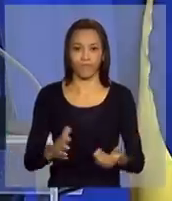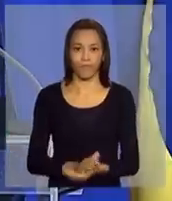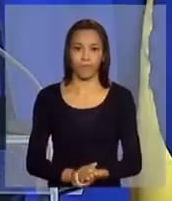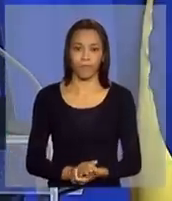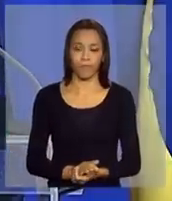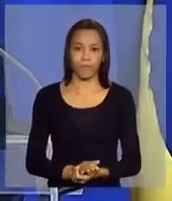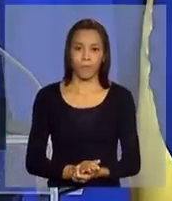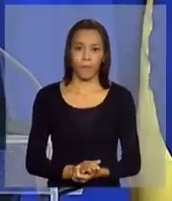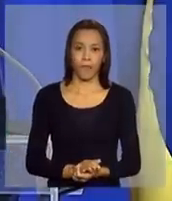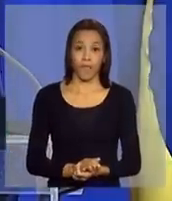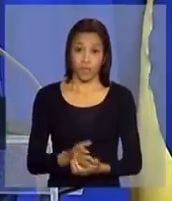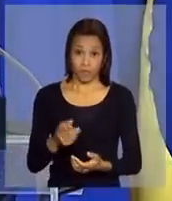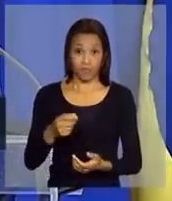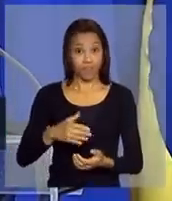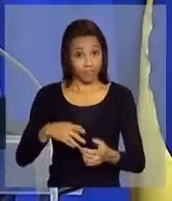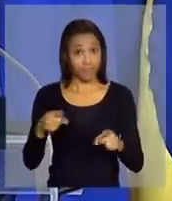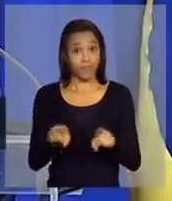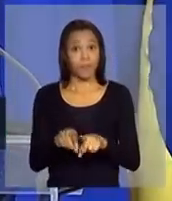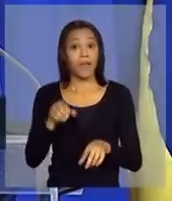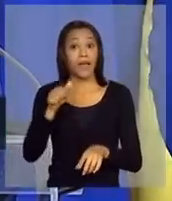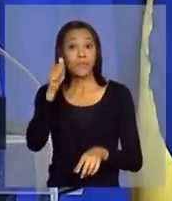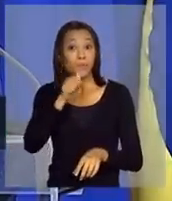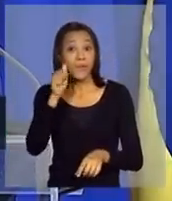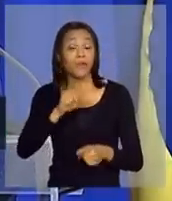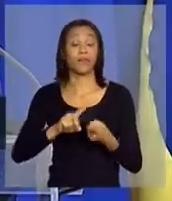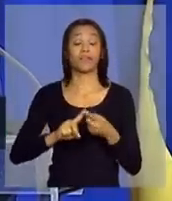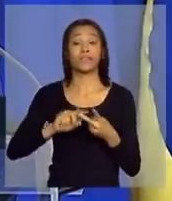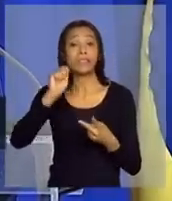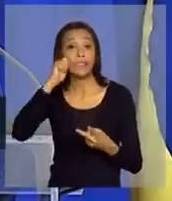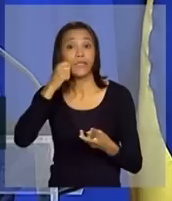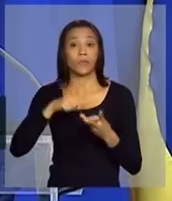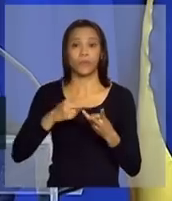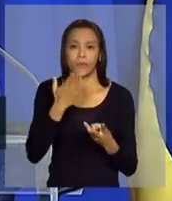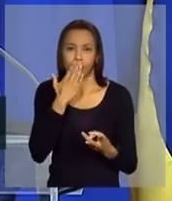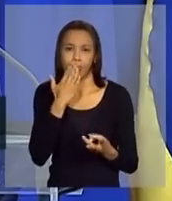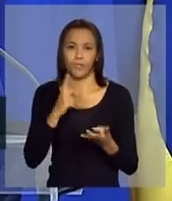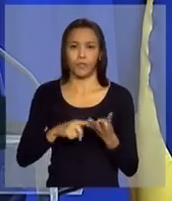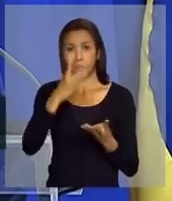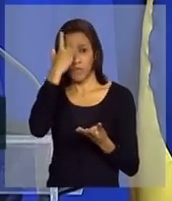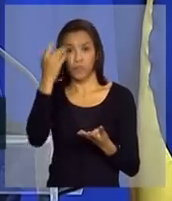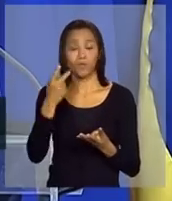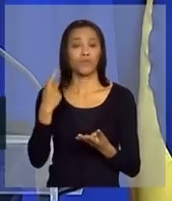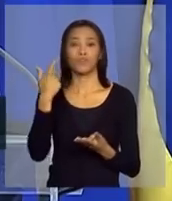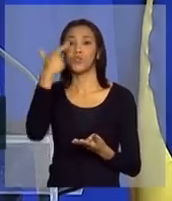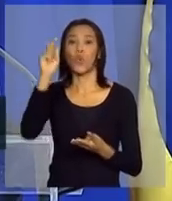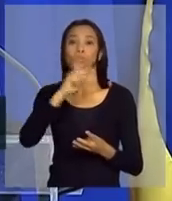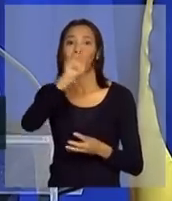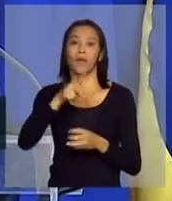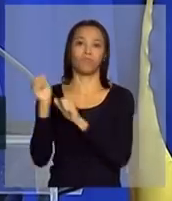Vis-à-vis a mulheres, negros, índios e imigrantes.